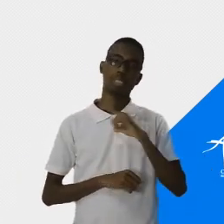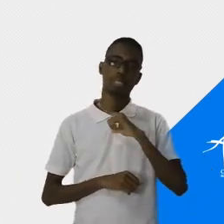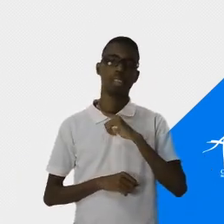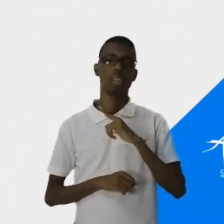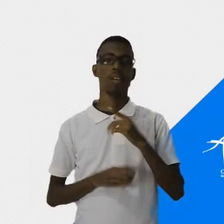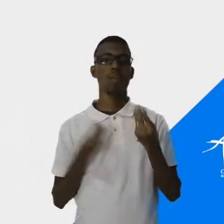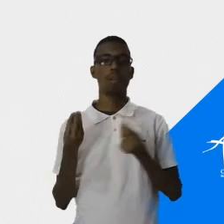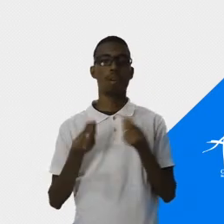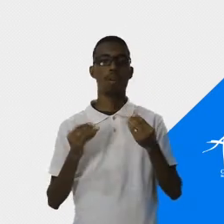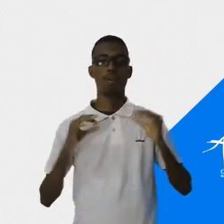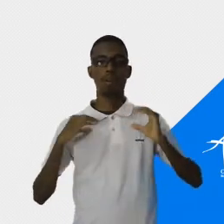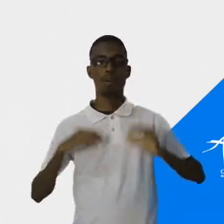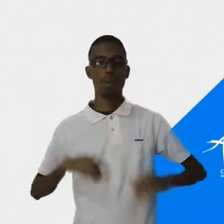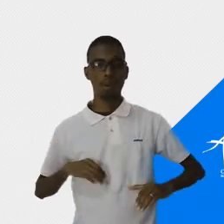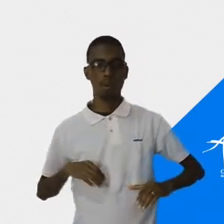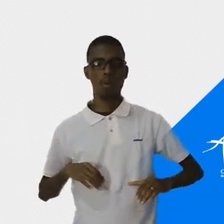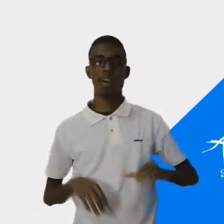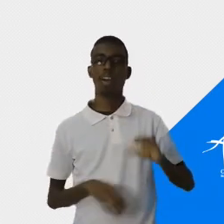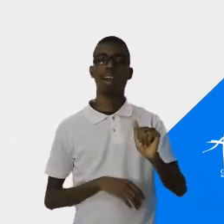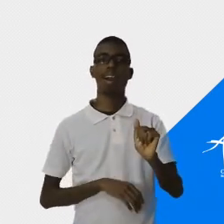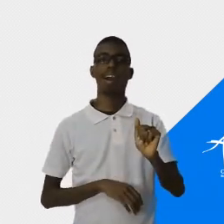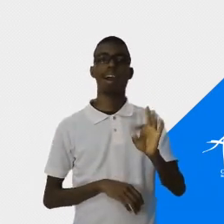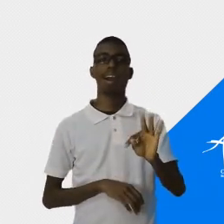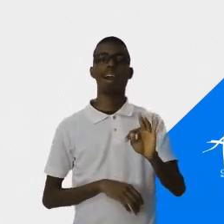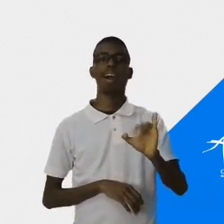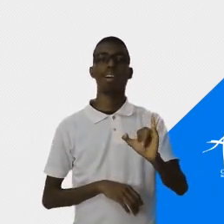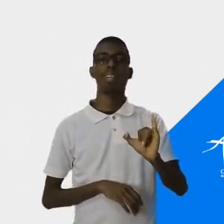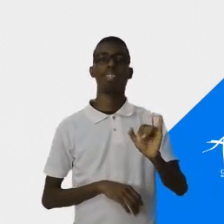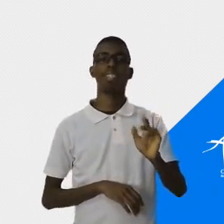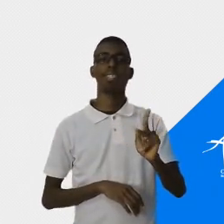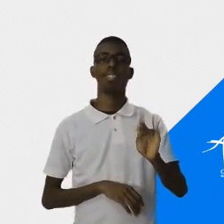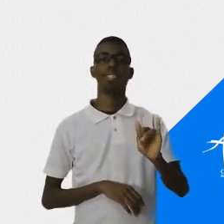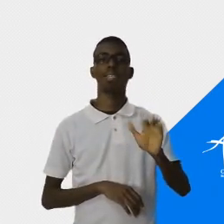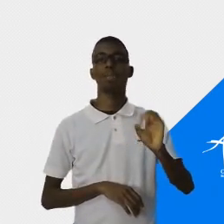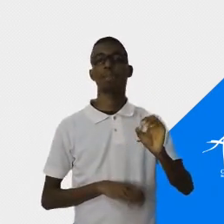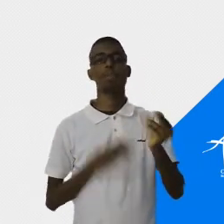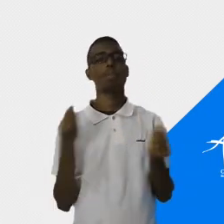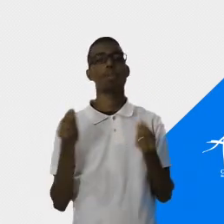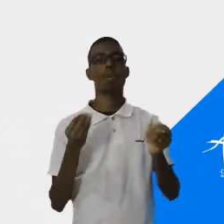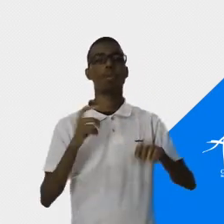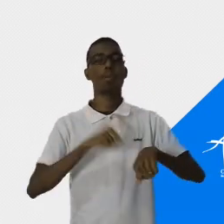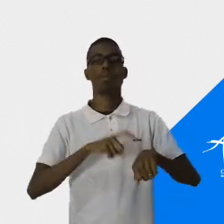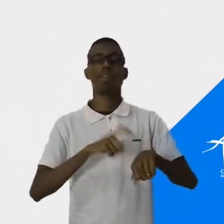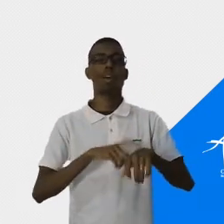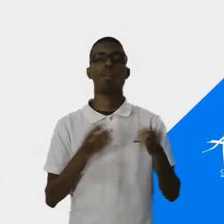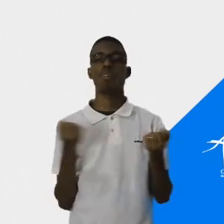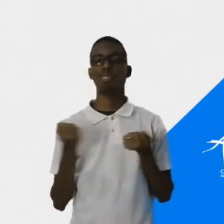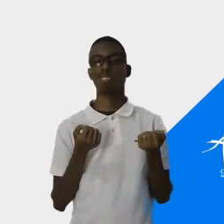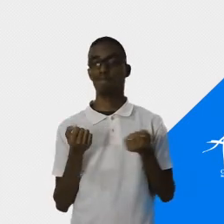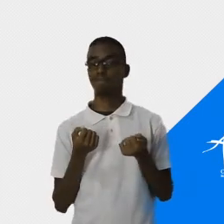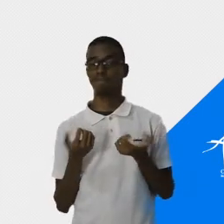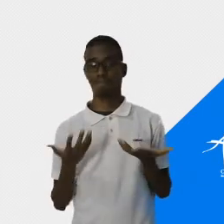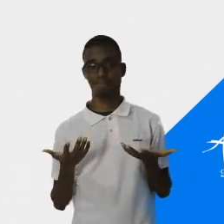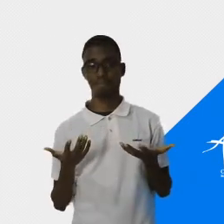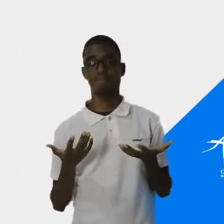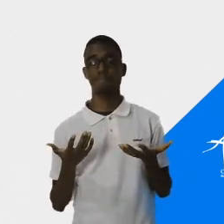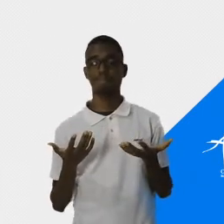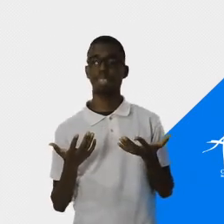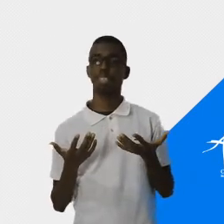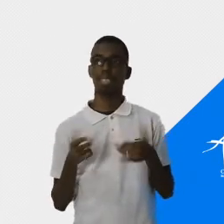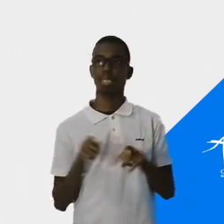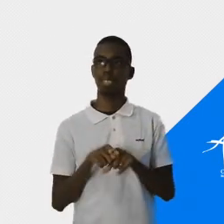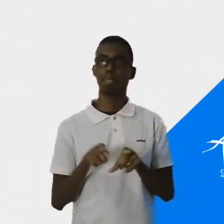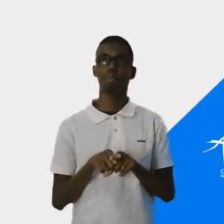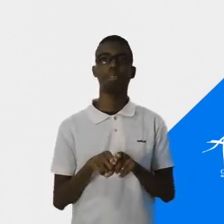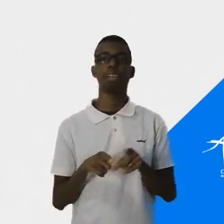adicto à impulsividade de dirigir, já a gente chama de behavior set. E, inclusive, em muitas situações clínicas, nós